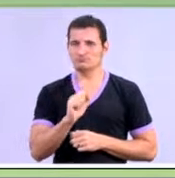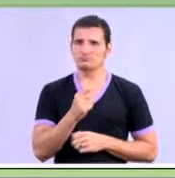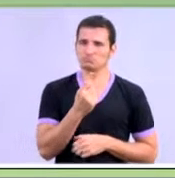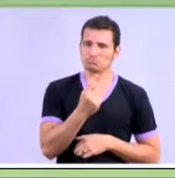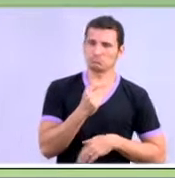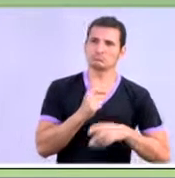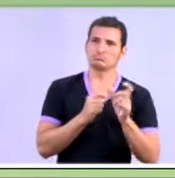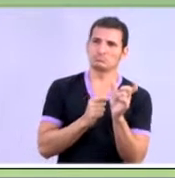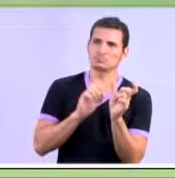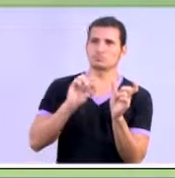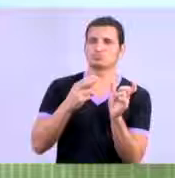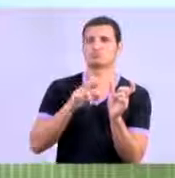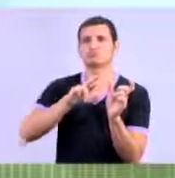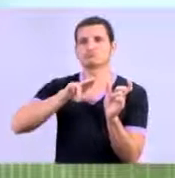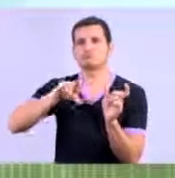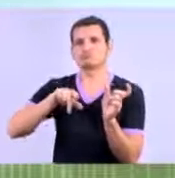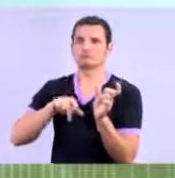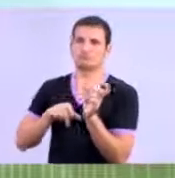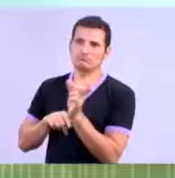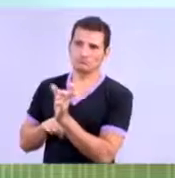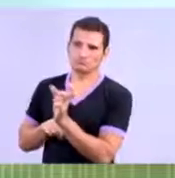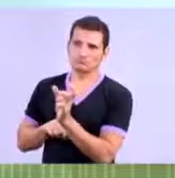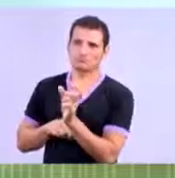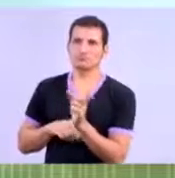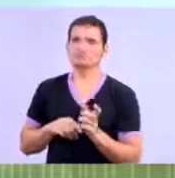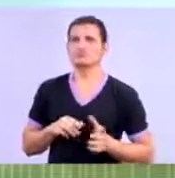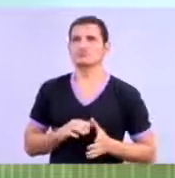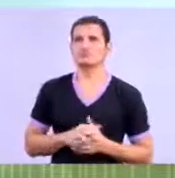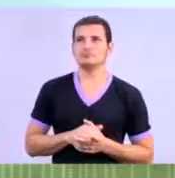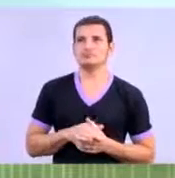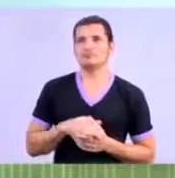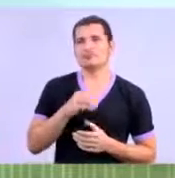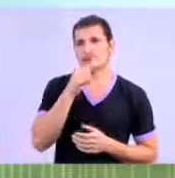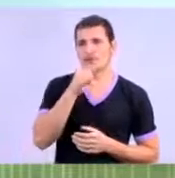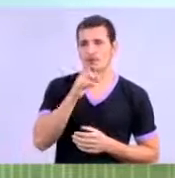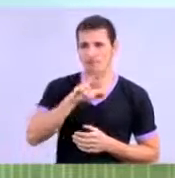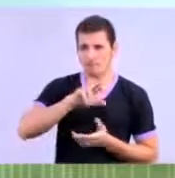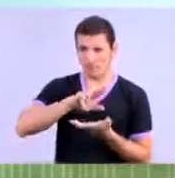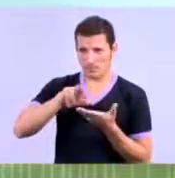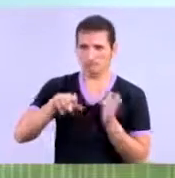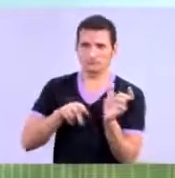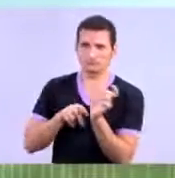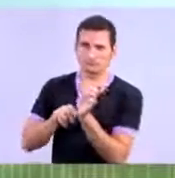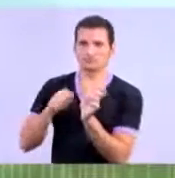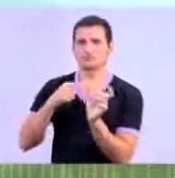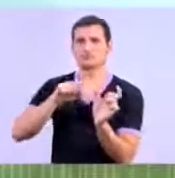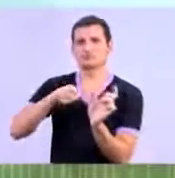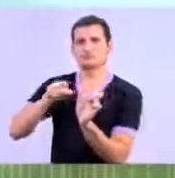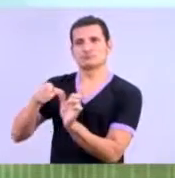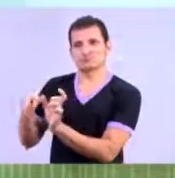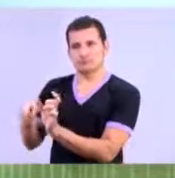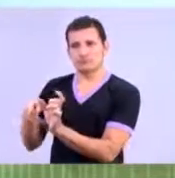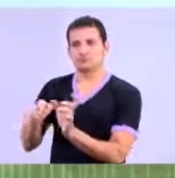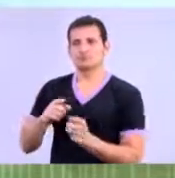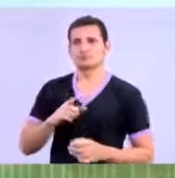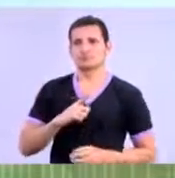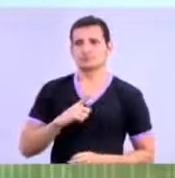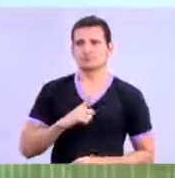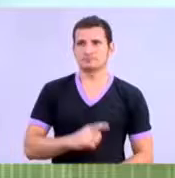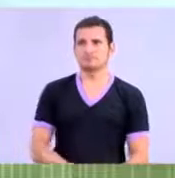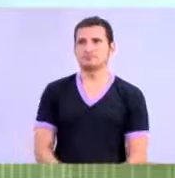parâmetros. E se eu decidir passar vários parâmetros, esse parâmetro tem que ser dividido por vírgula, tem que estar separados por